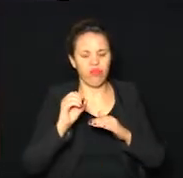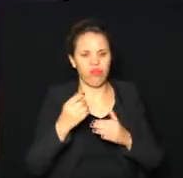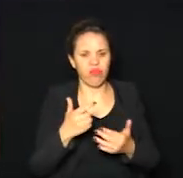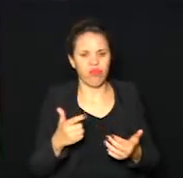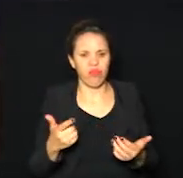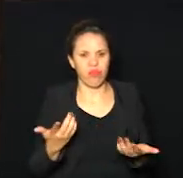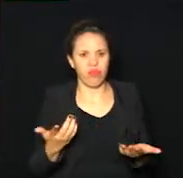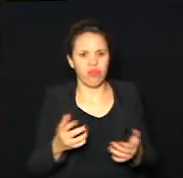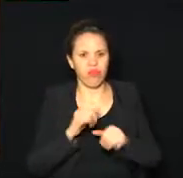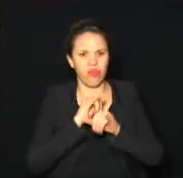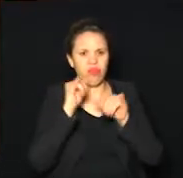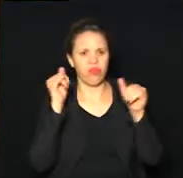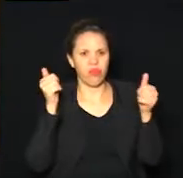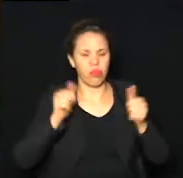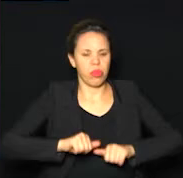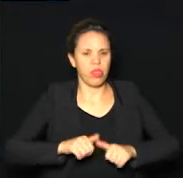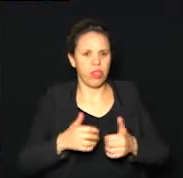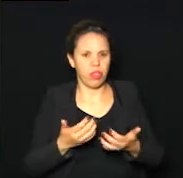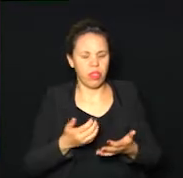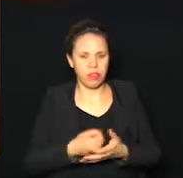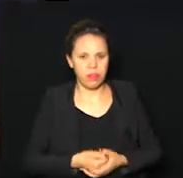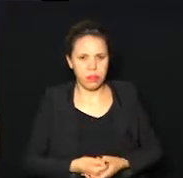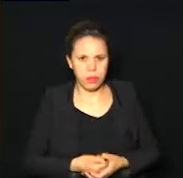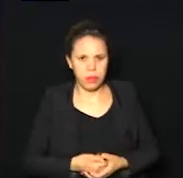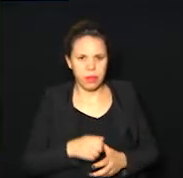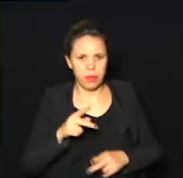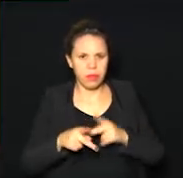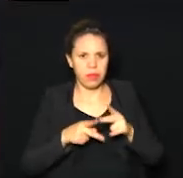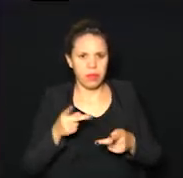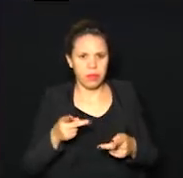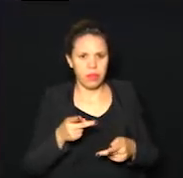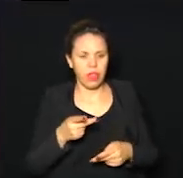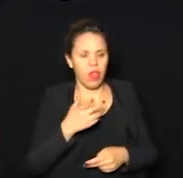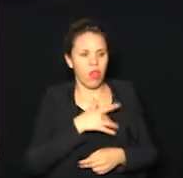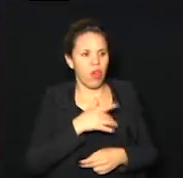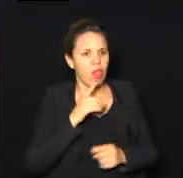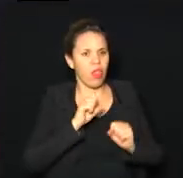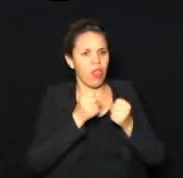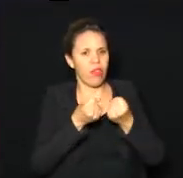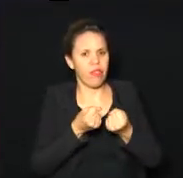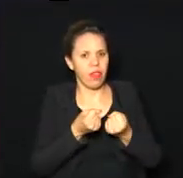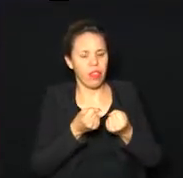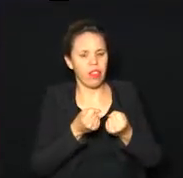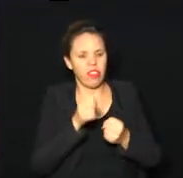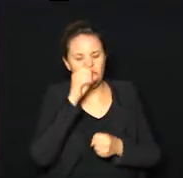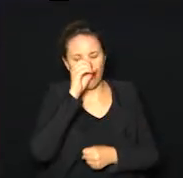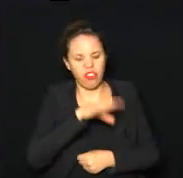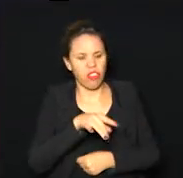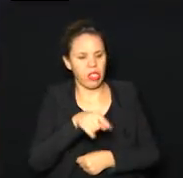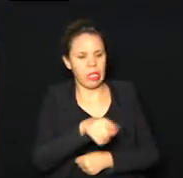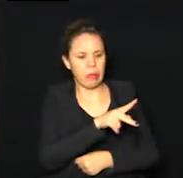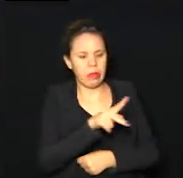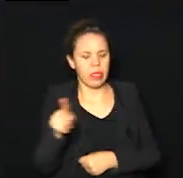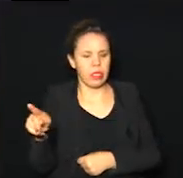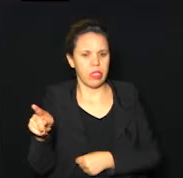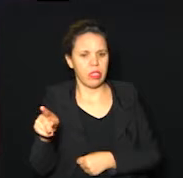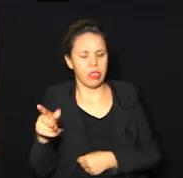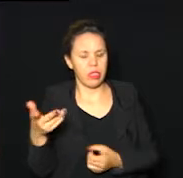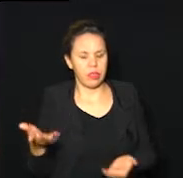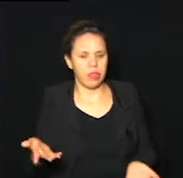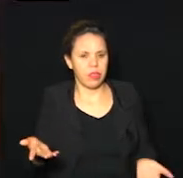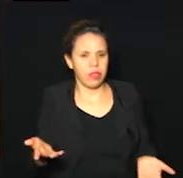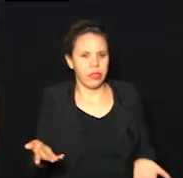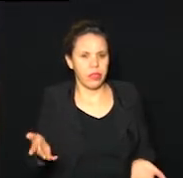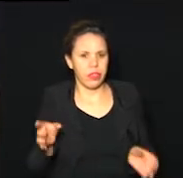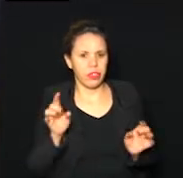As notícias são as piores possíveis. E as pessoas ainda conseguem defender um imbecil como esse que está na presidência da República.